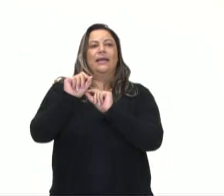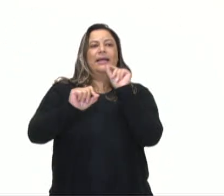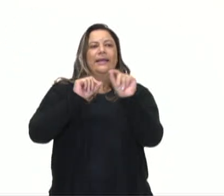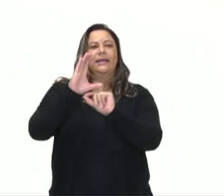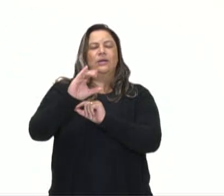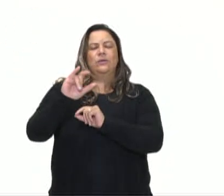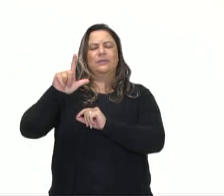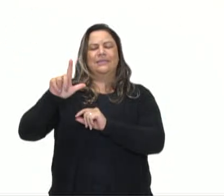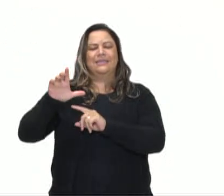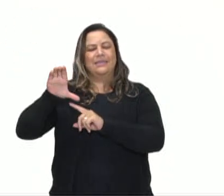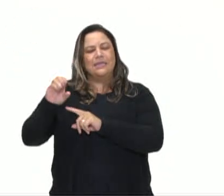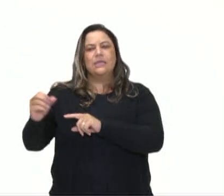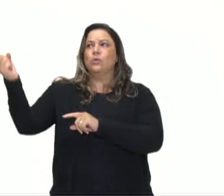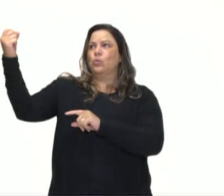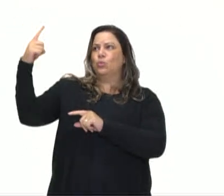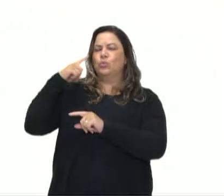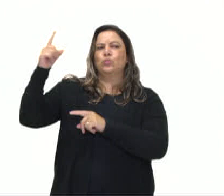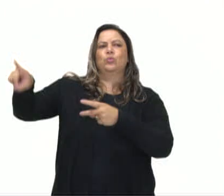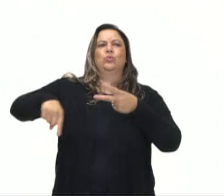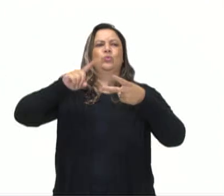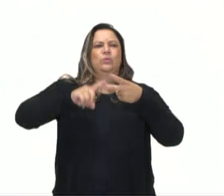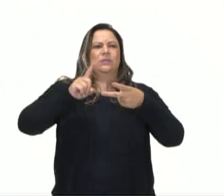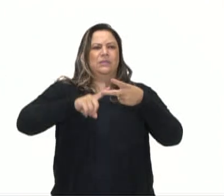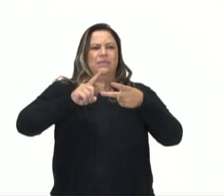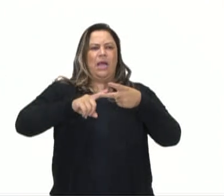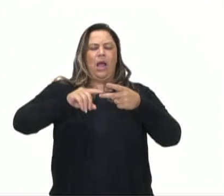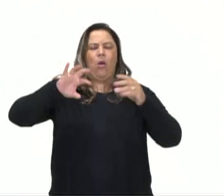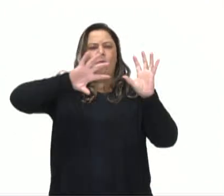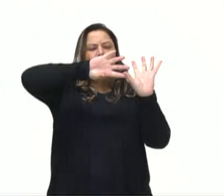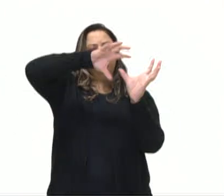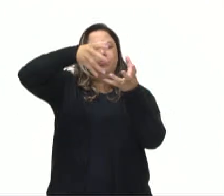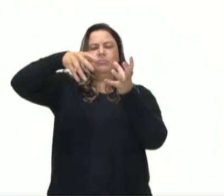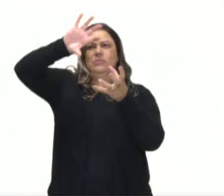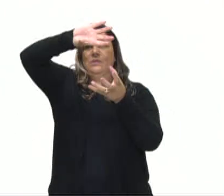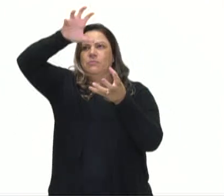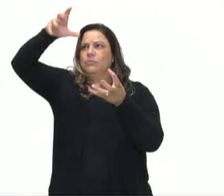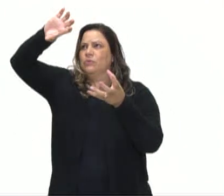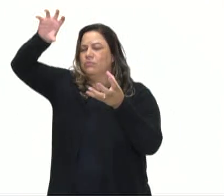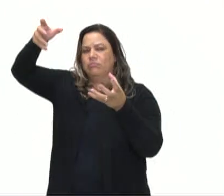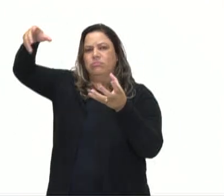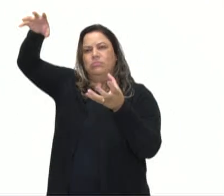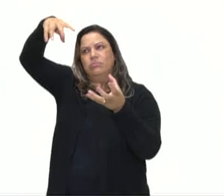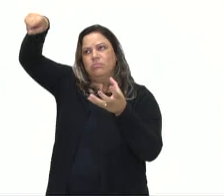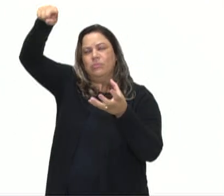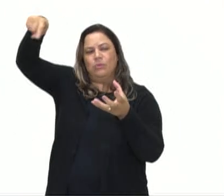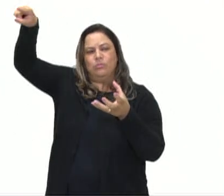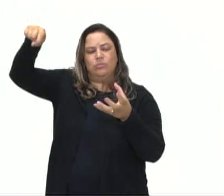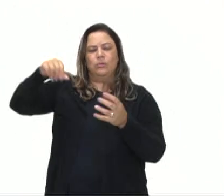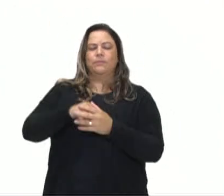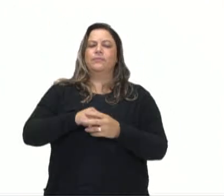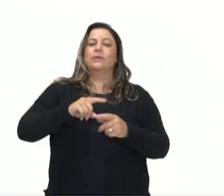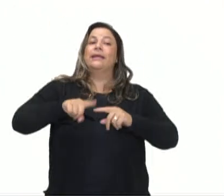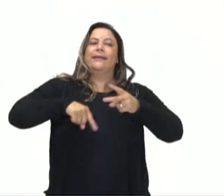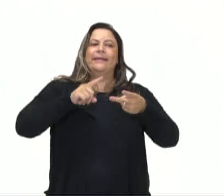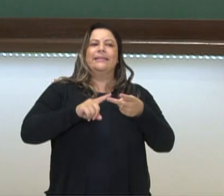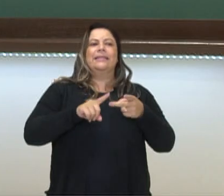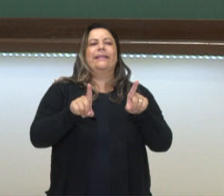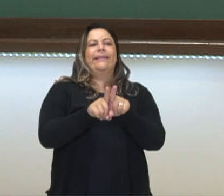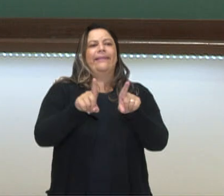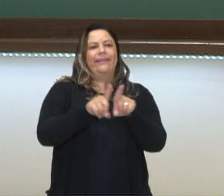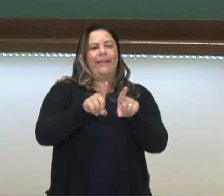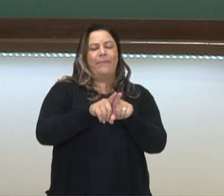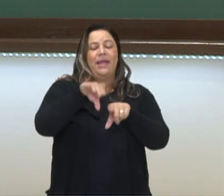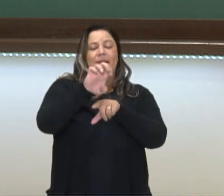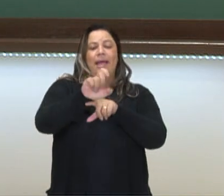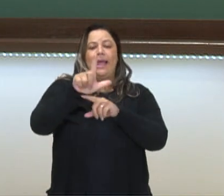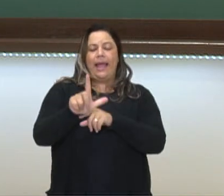variação orbital, os impactos de meteoritos, deriva continental e também o El Niño e Laninha, como algumas das causas